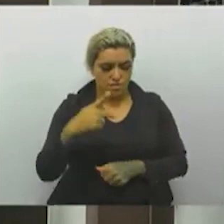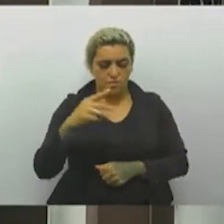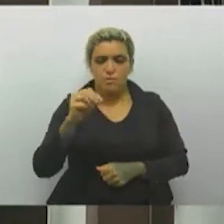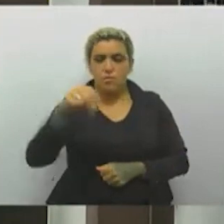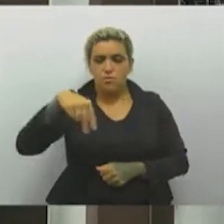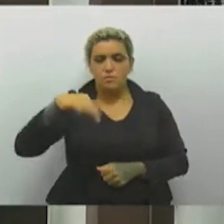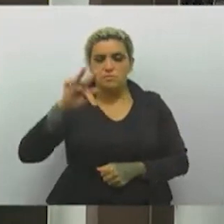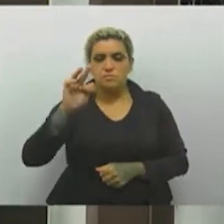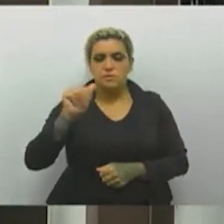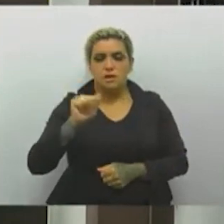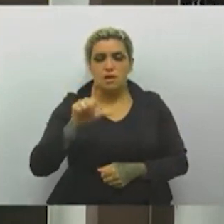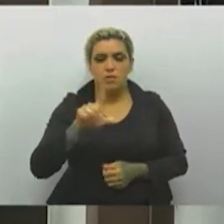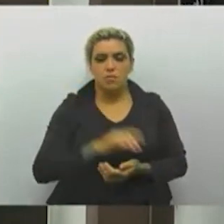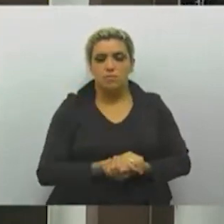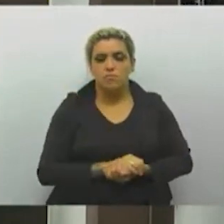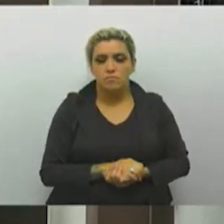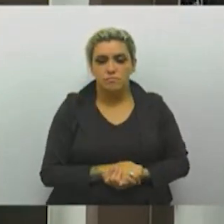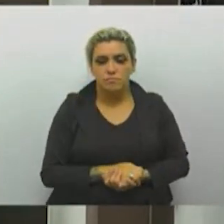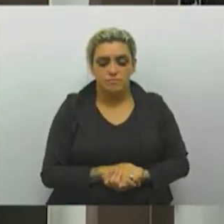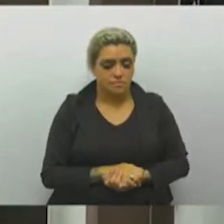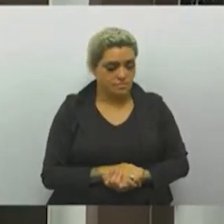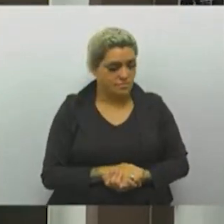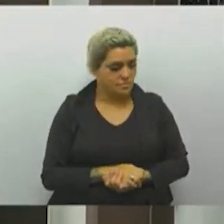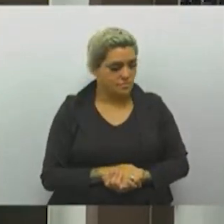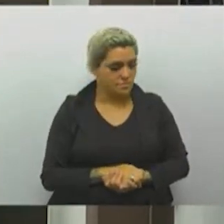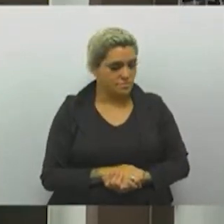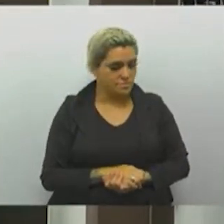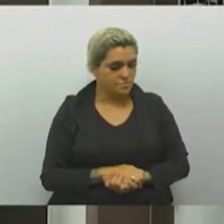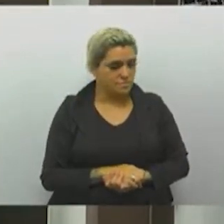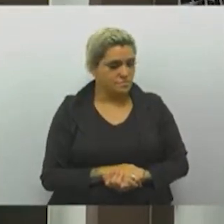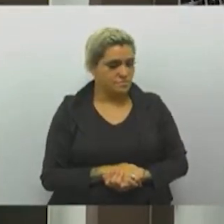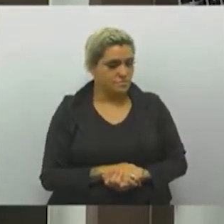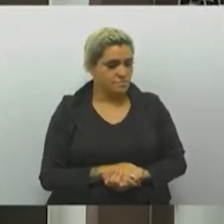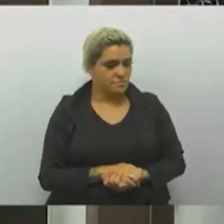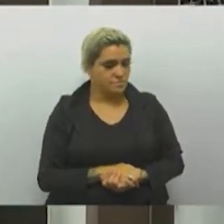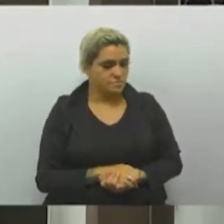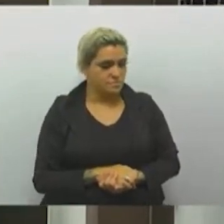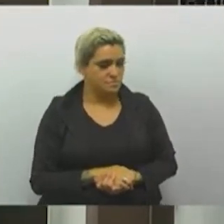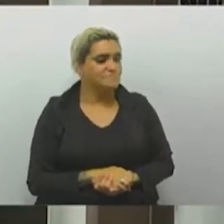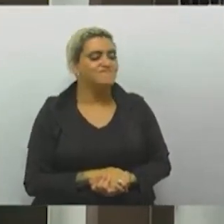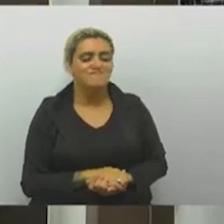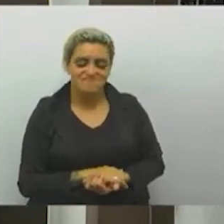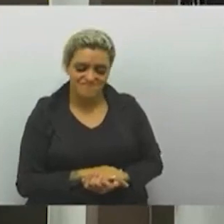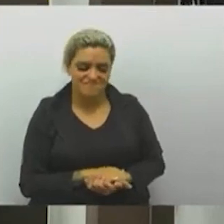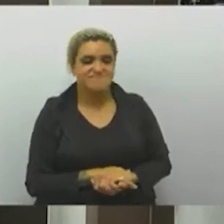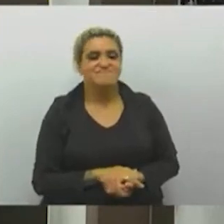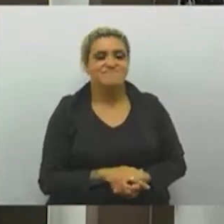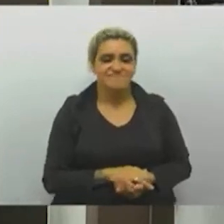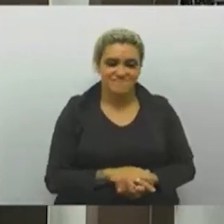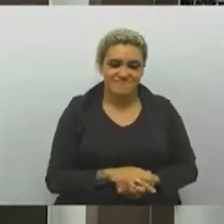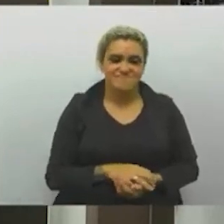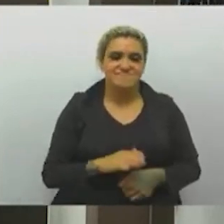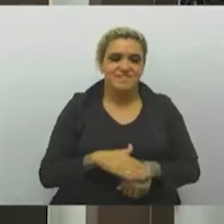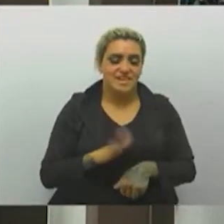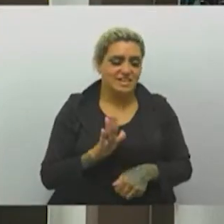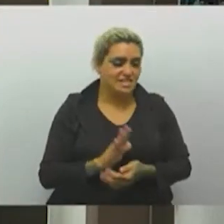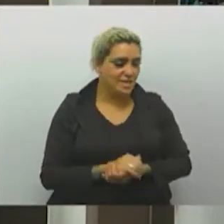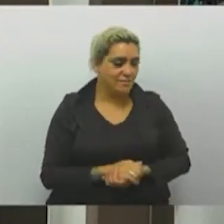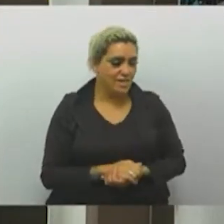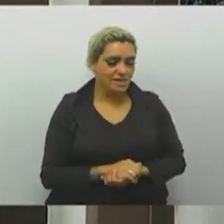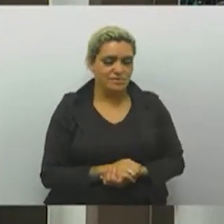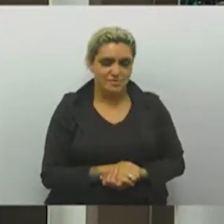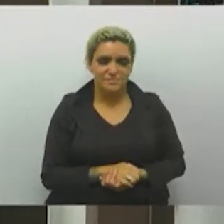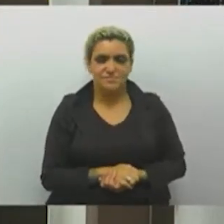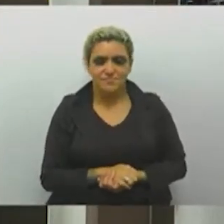hoje a a draga está lá na na na na Vila Nova ali na na Japuíba mais uns